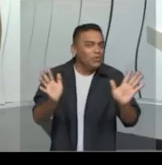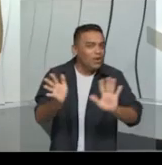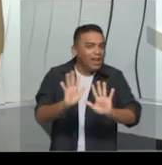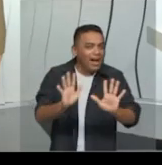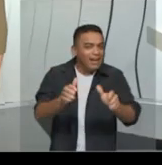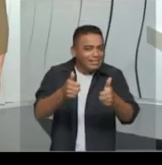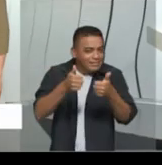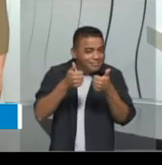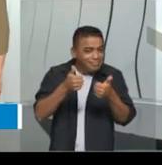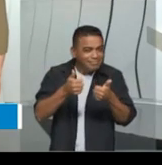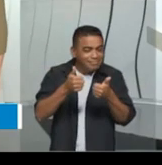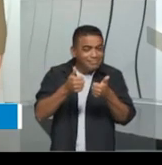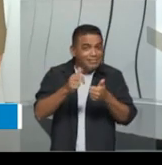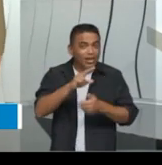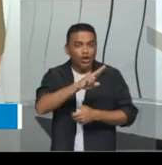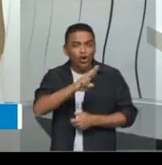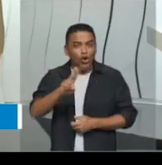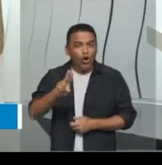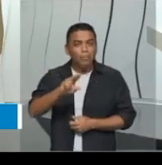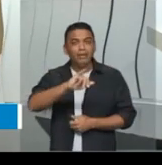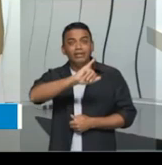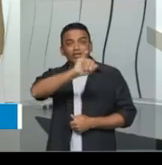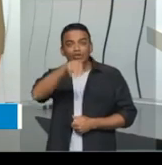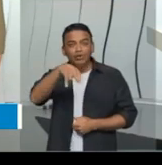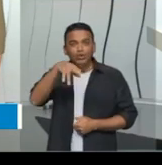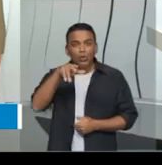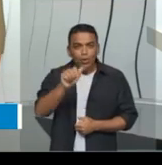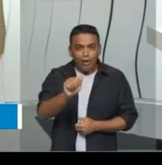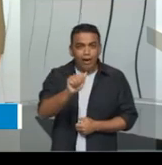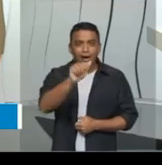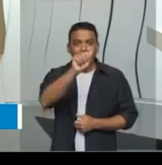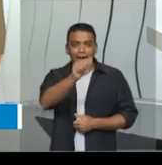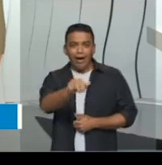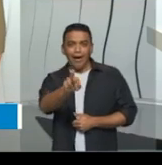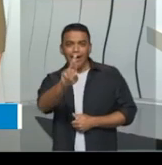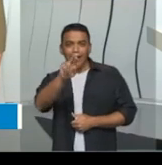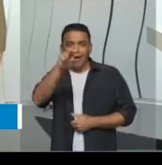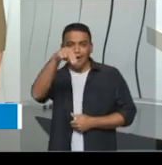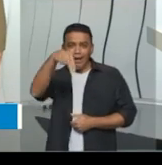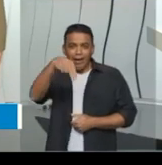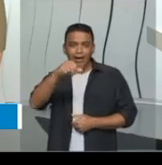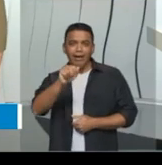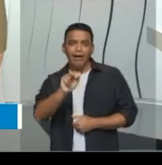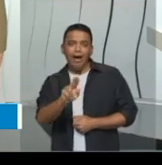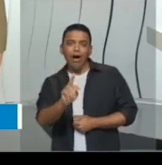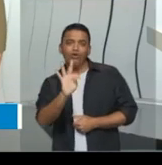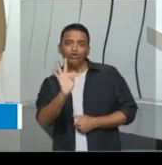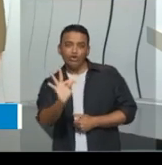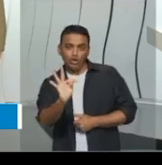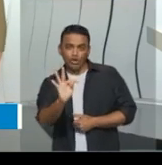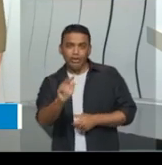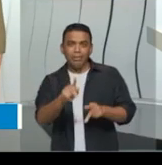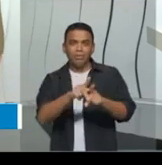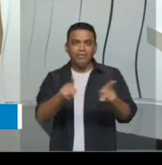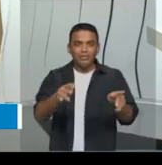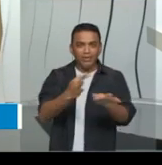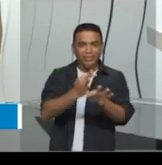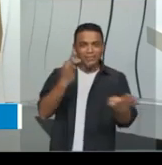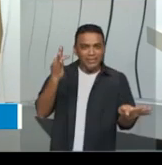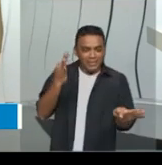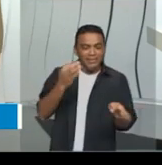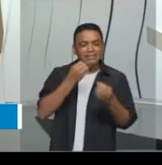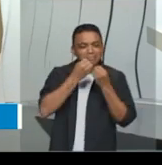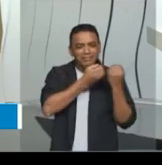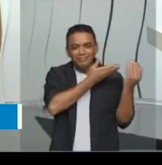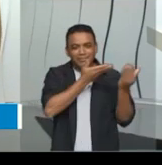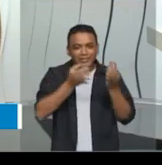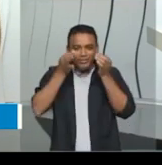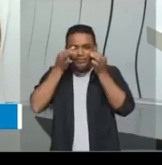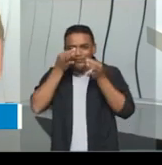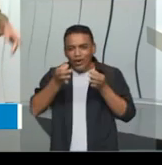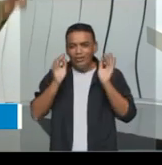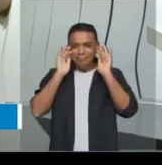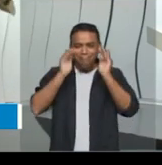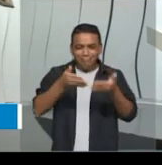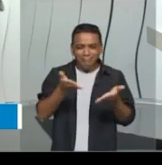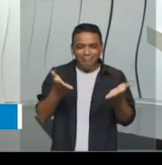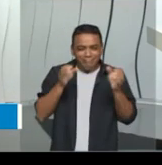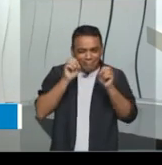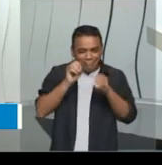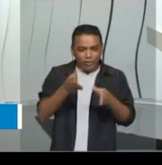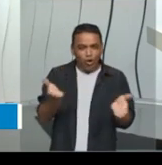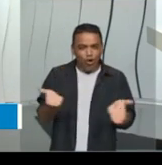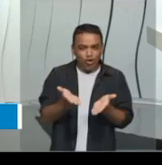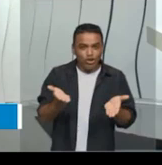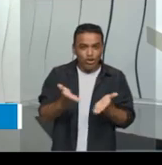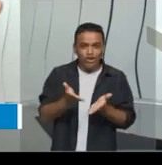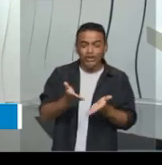Olá, pessoal! O meu nome é Júnia Arnaud e eu sou sua professora de Física. Bem-vindos ao Se Liga de hoje. Esse